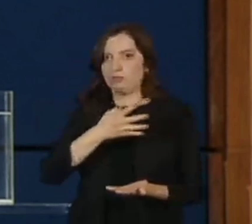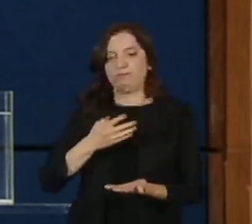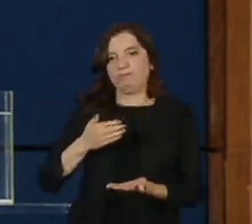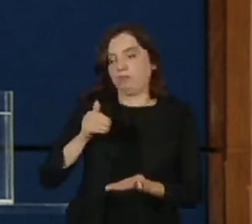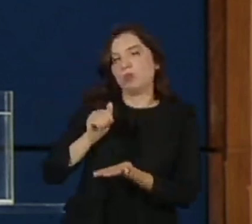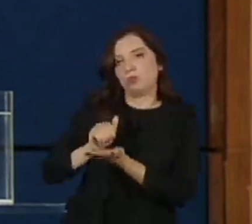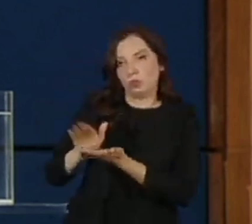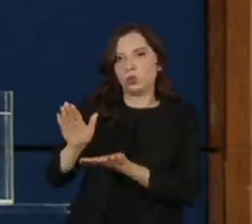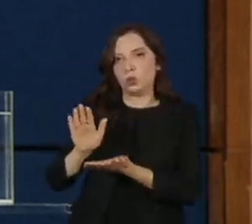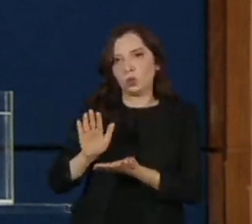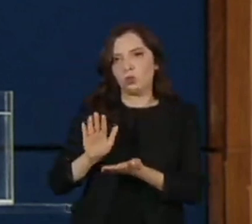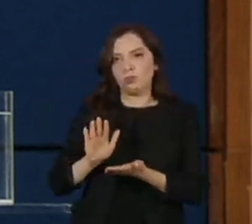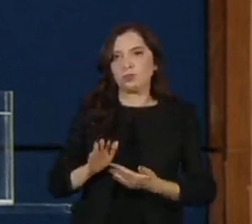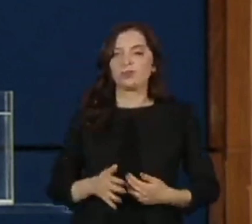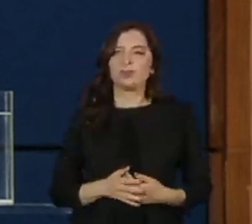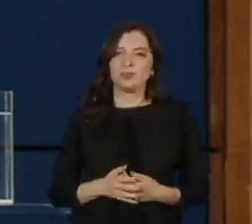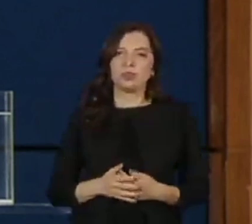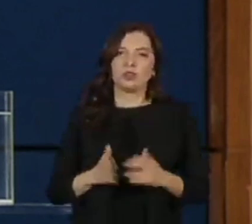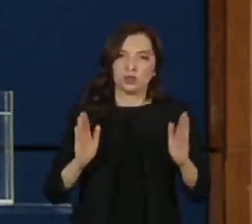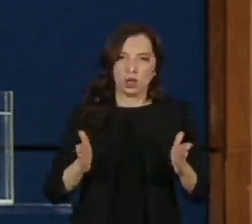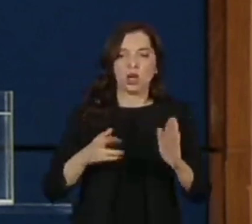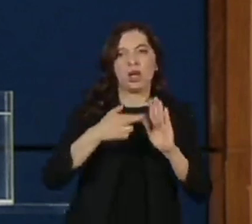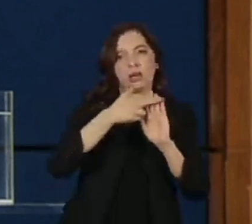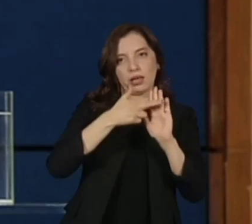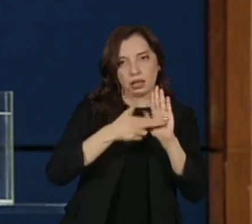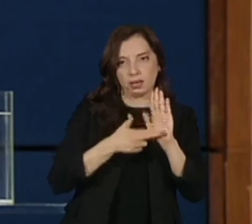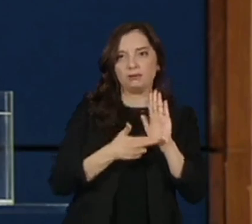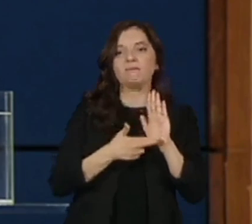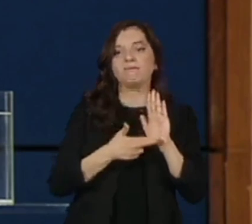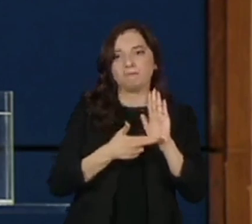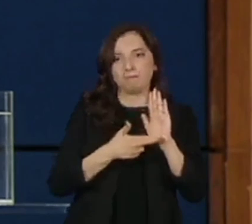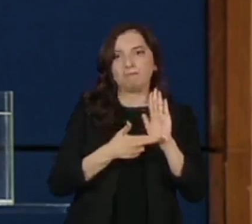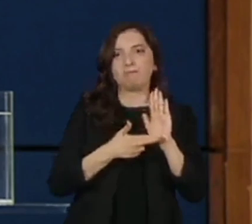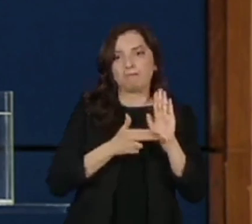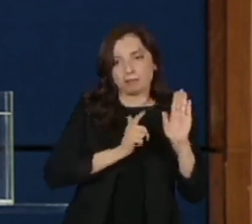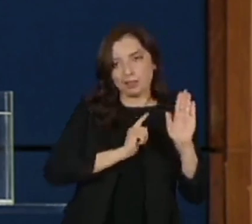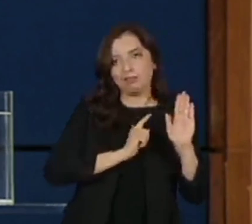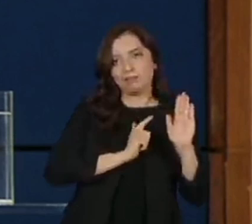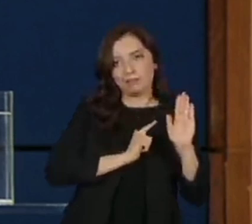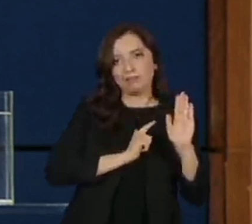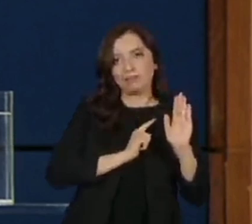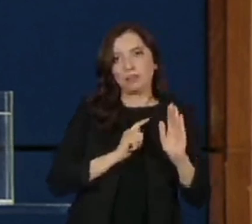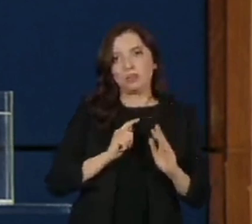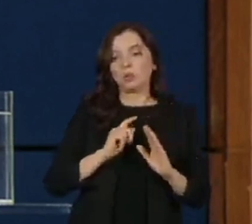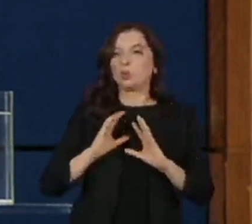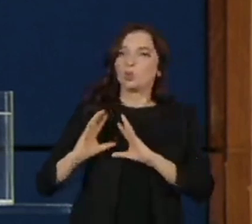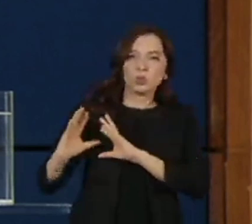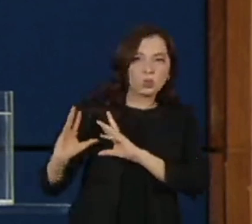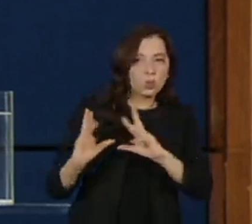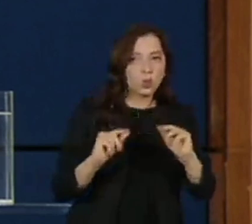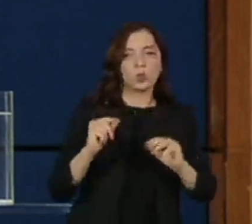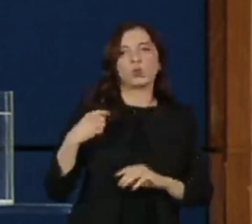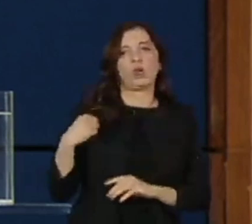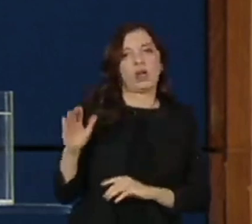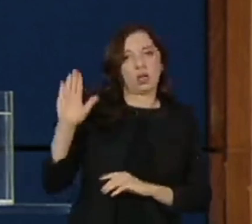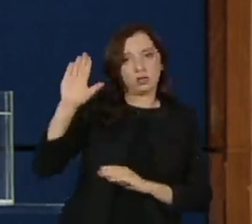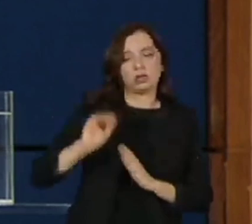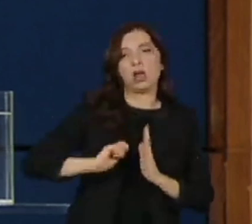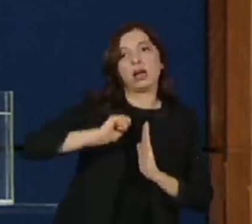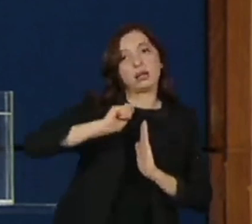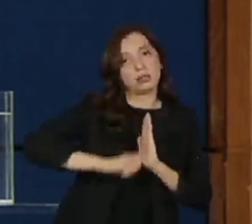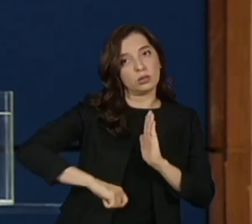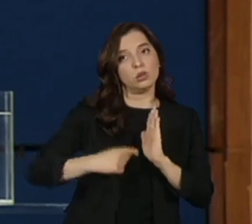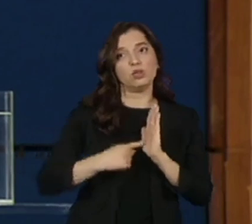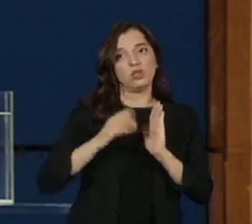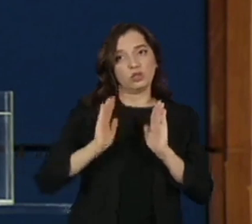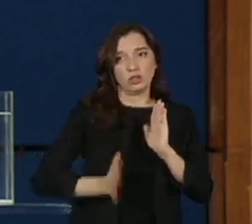conforme estava previsto no regulamento previsto Assinado por todos e aceito por todos porque ele cometeu